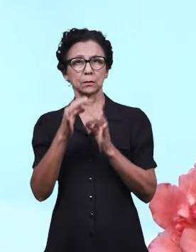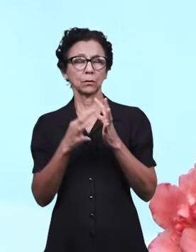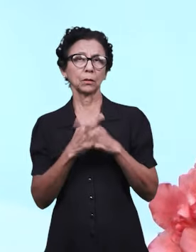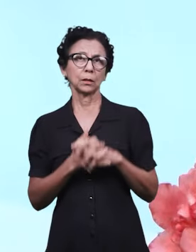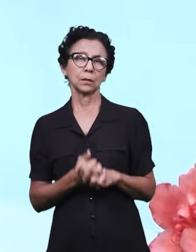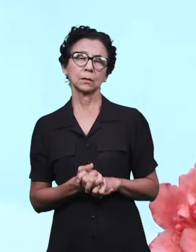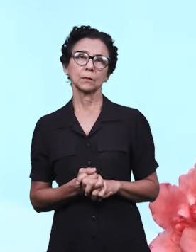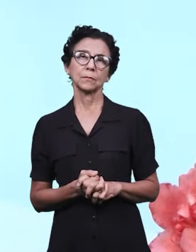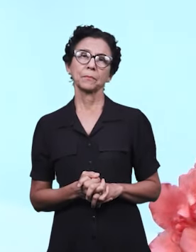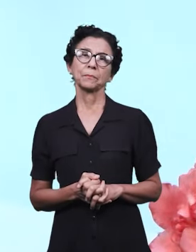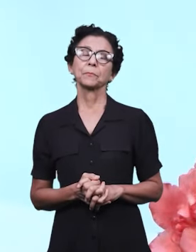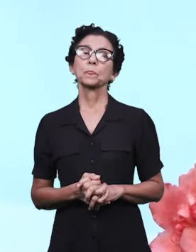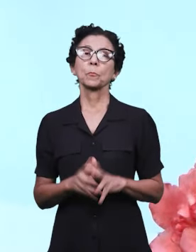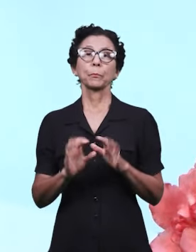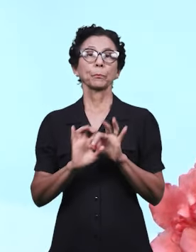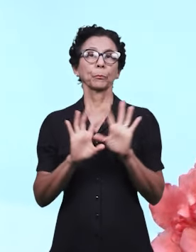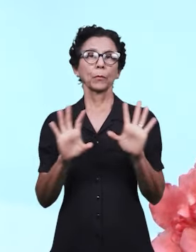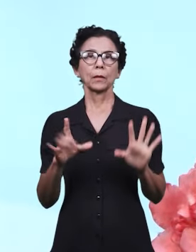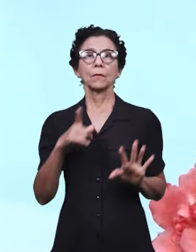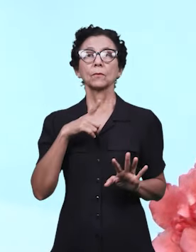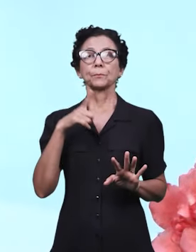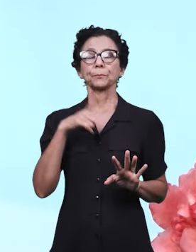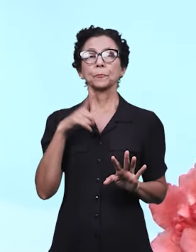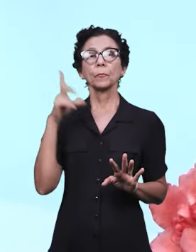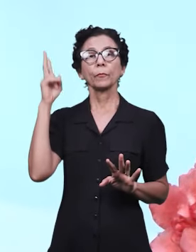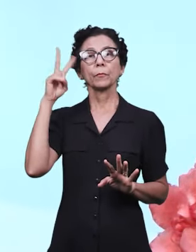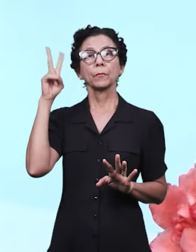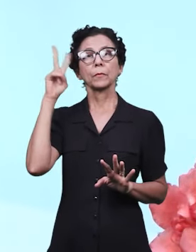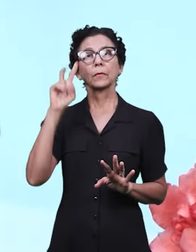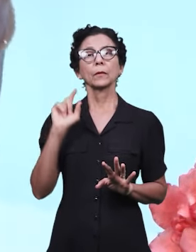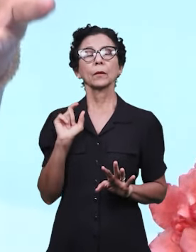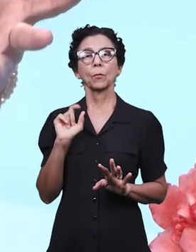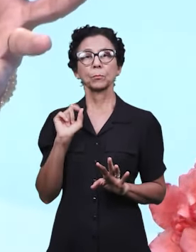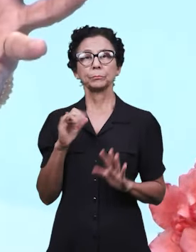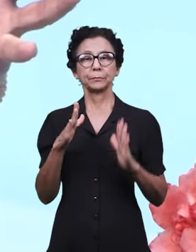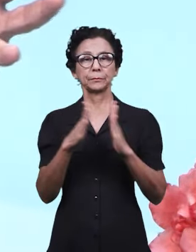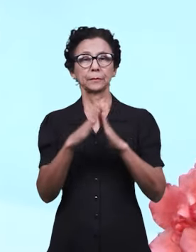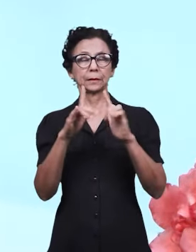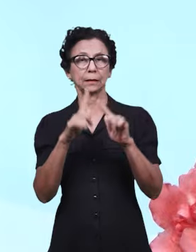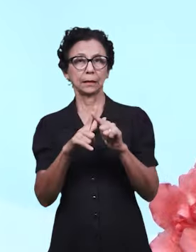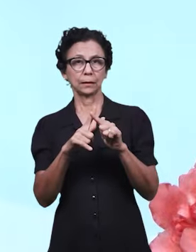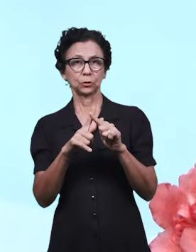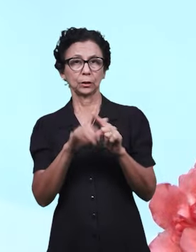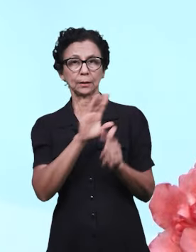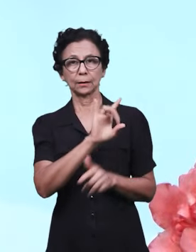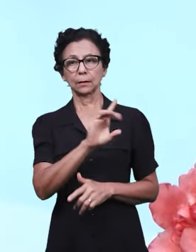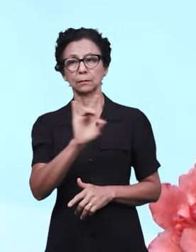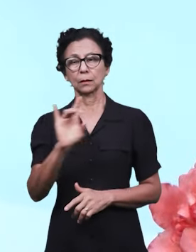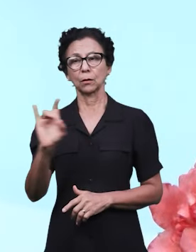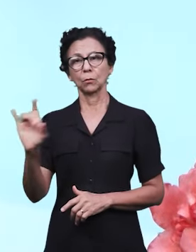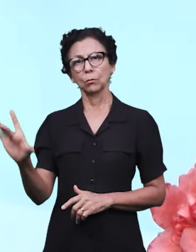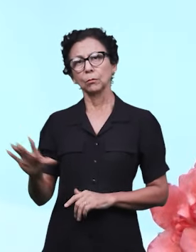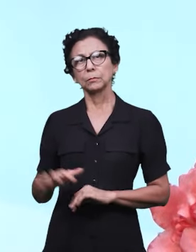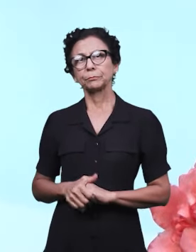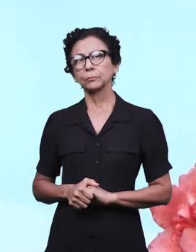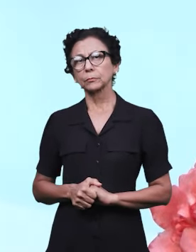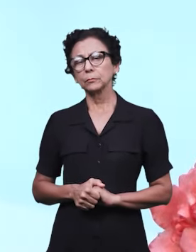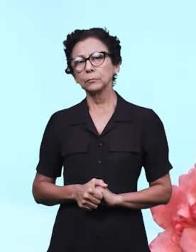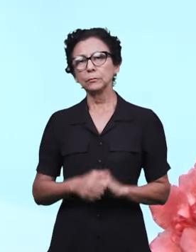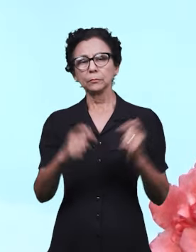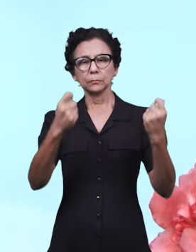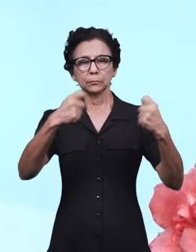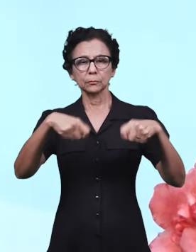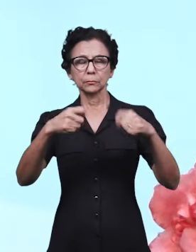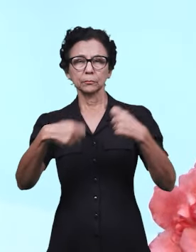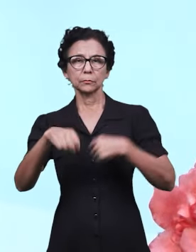estão disponíveis. Agora, é bom lembrar que cada igreja, né, ela tem ali as suas